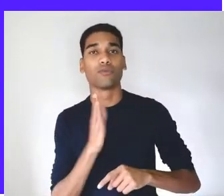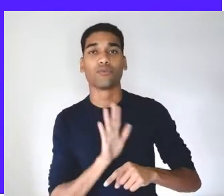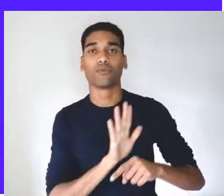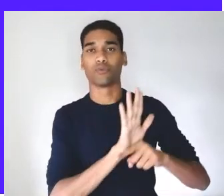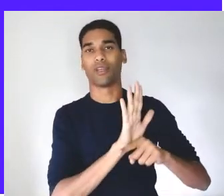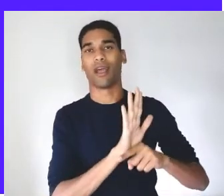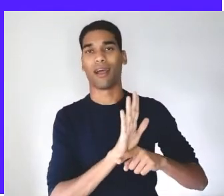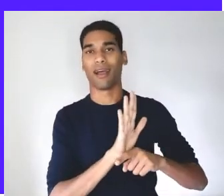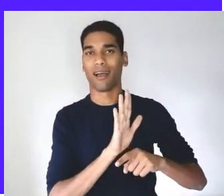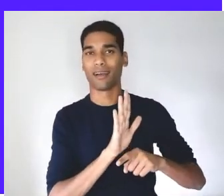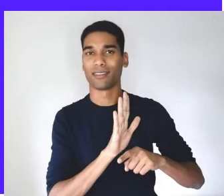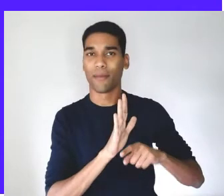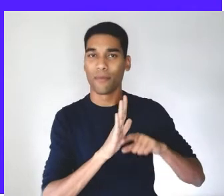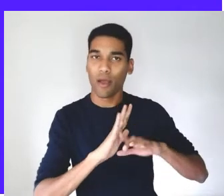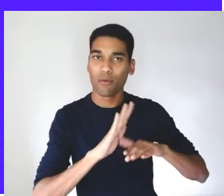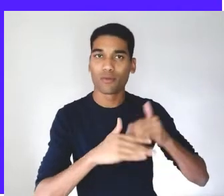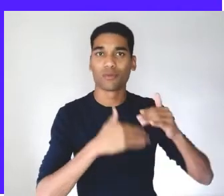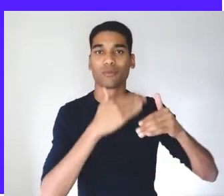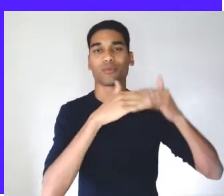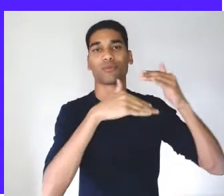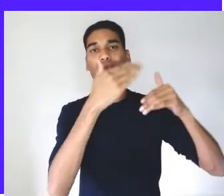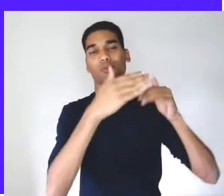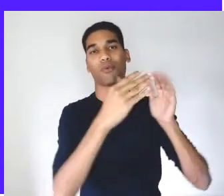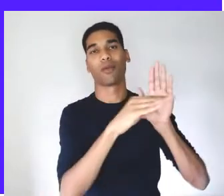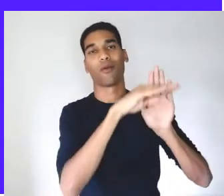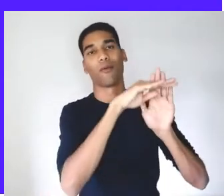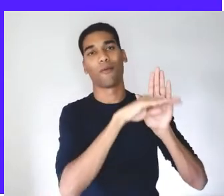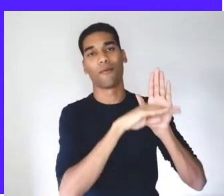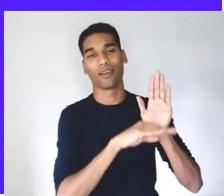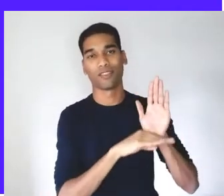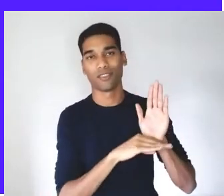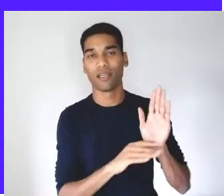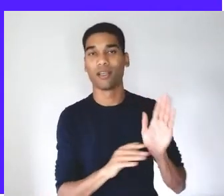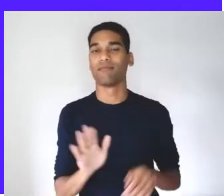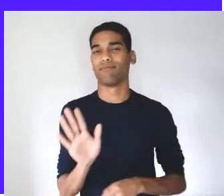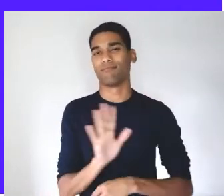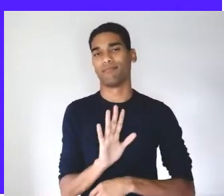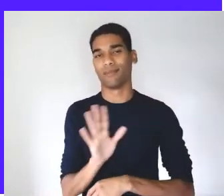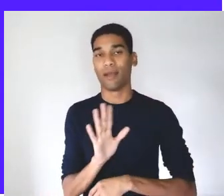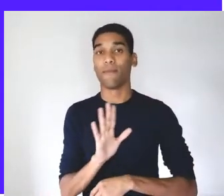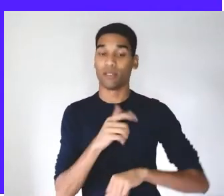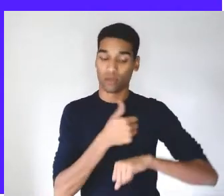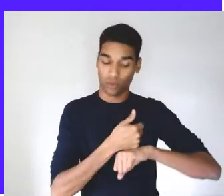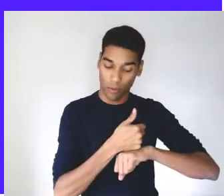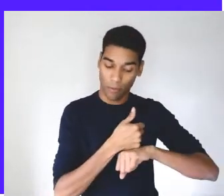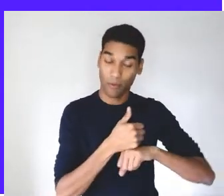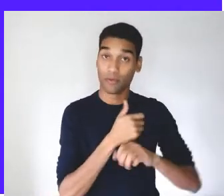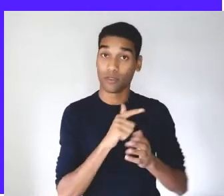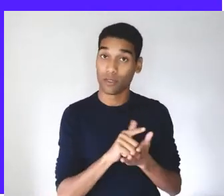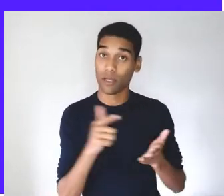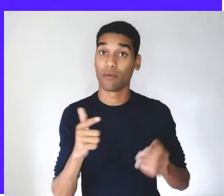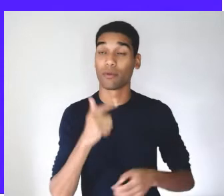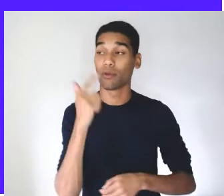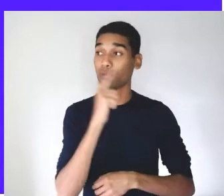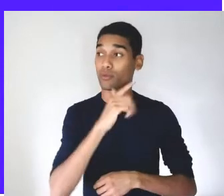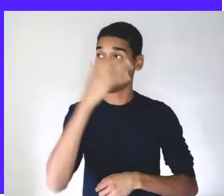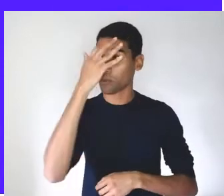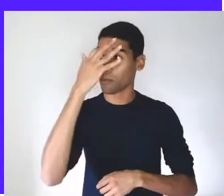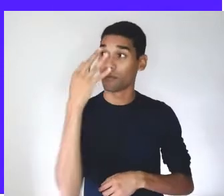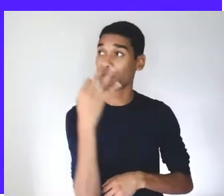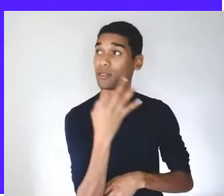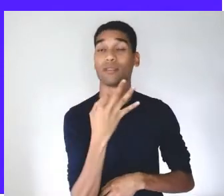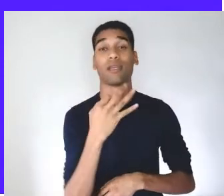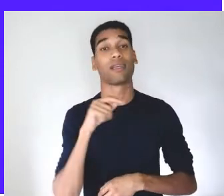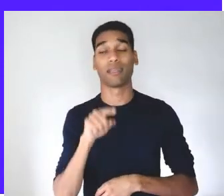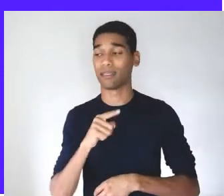agenda, mas há um jornalista que entendeu que isso é importantíssimo para o trabalho que faz, né, para o dia a dia e para a forma